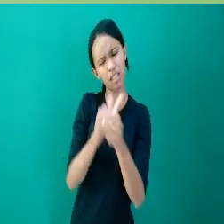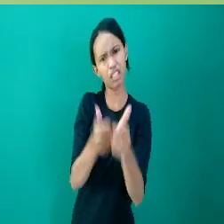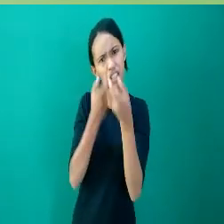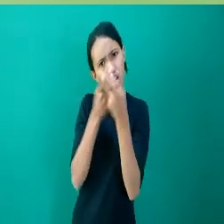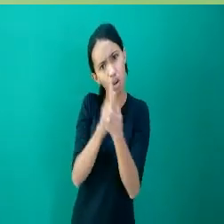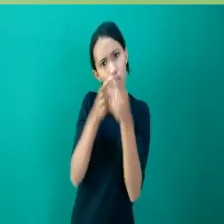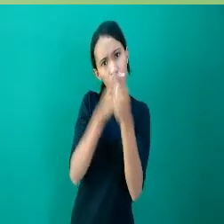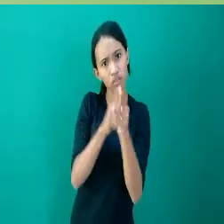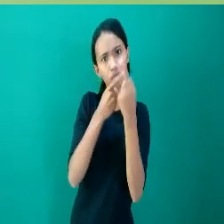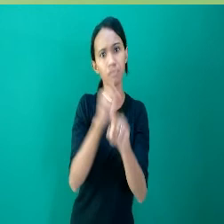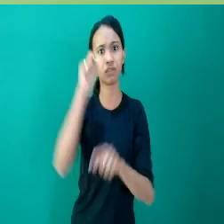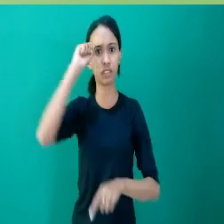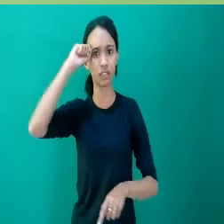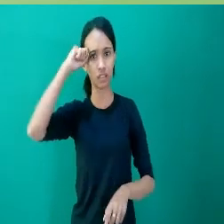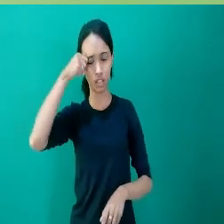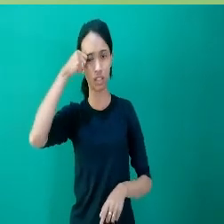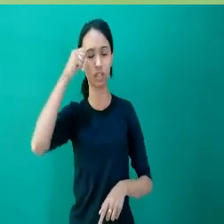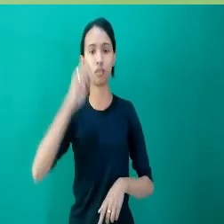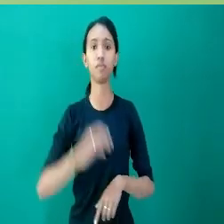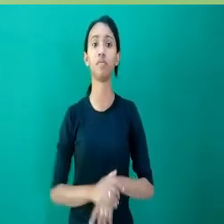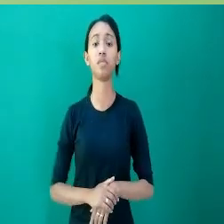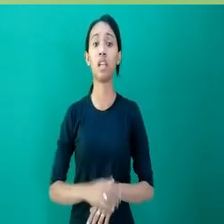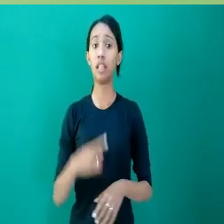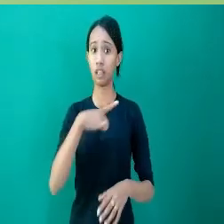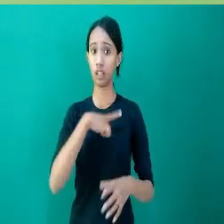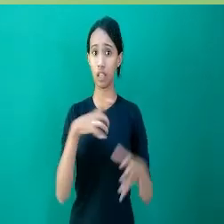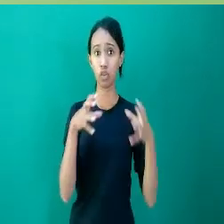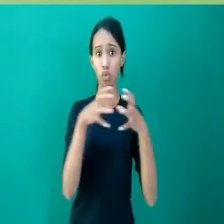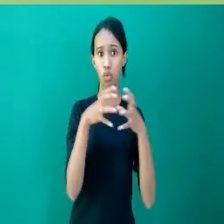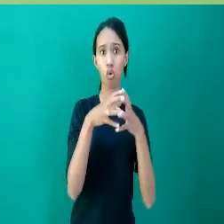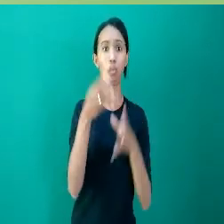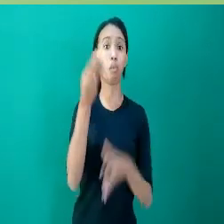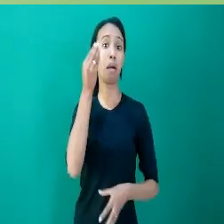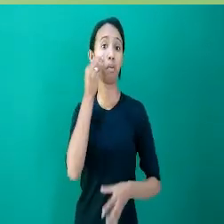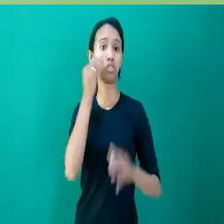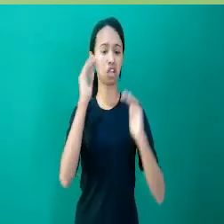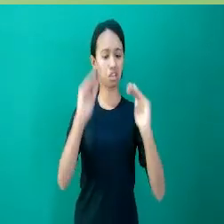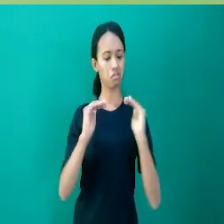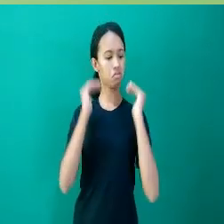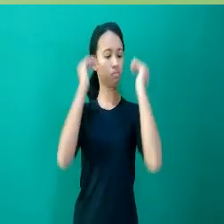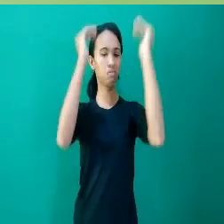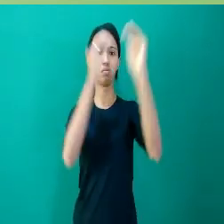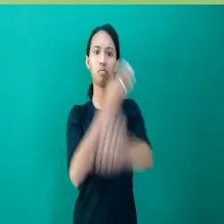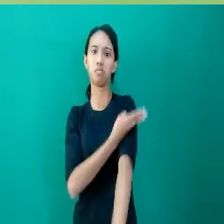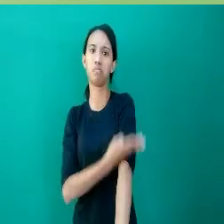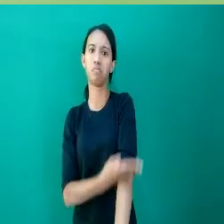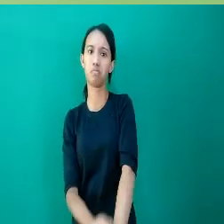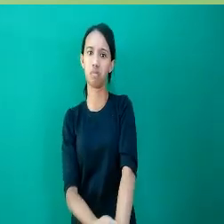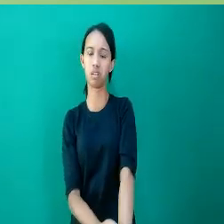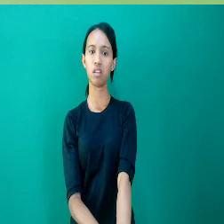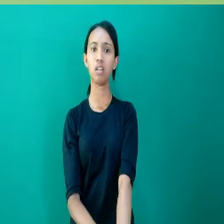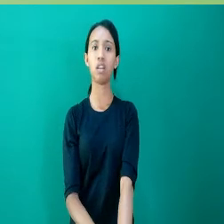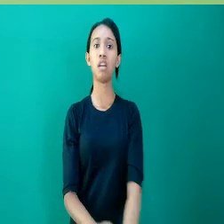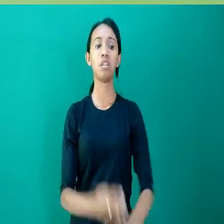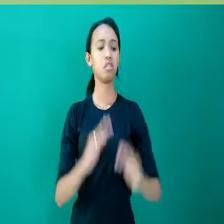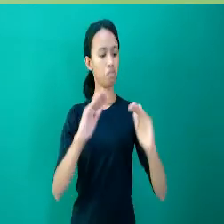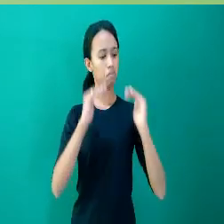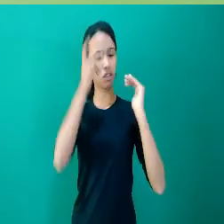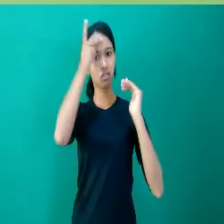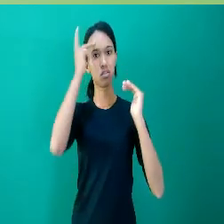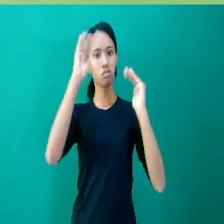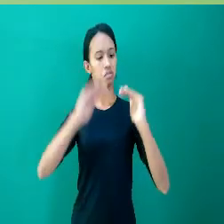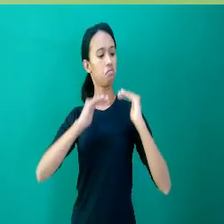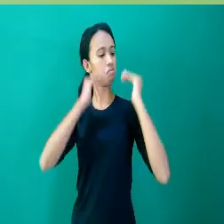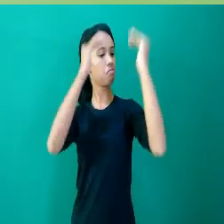na internet para mostrar que é a supremacia branca, um deboche, debochando do povo brasileiro, e que